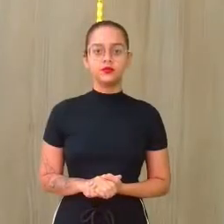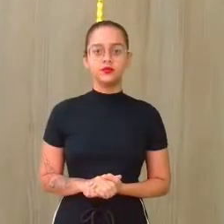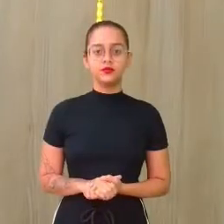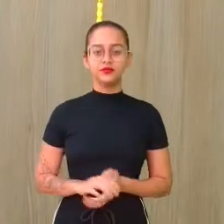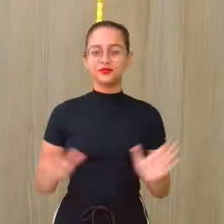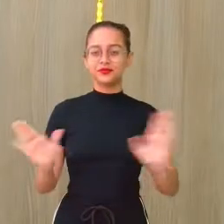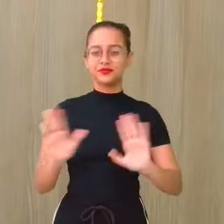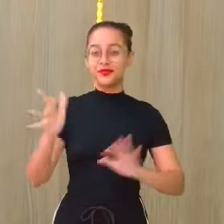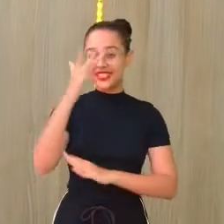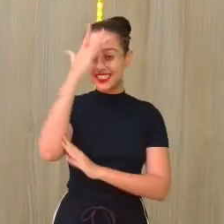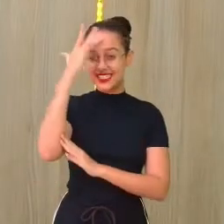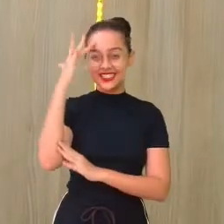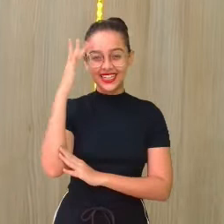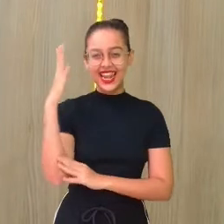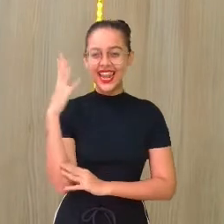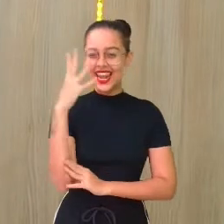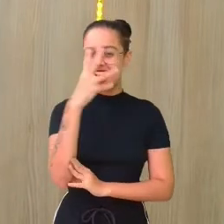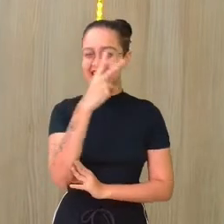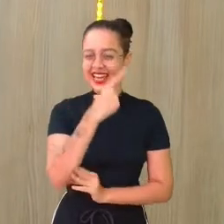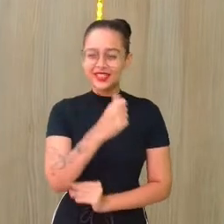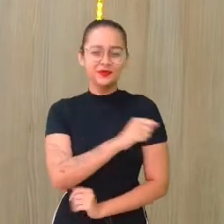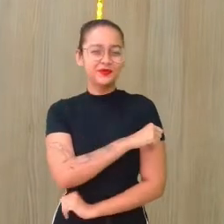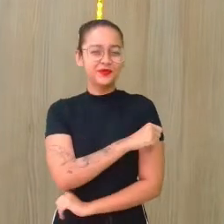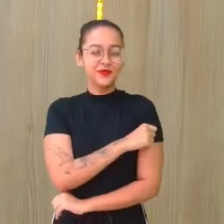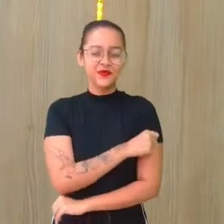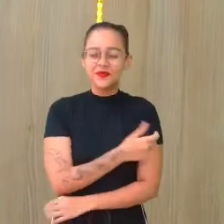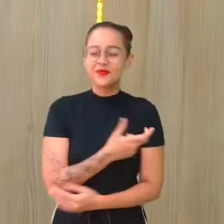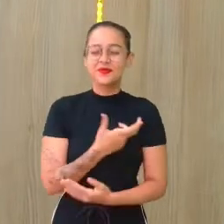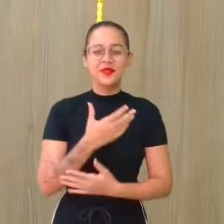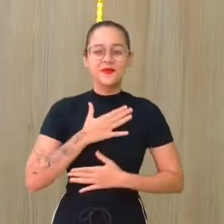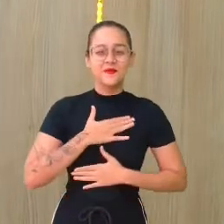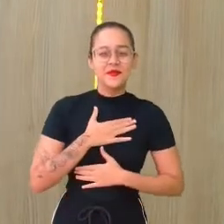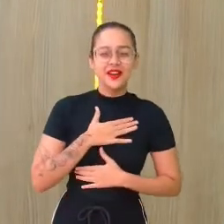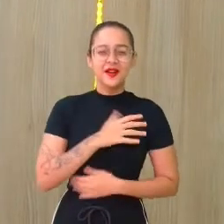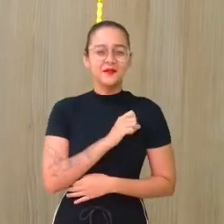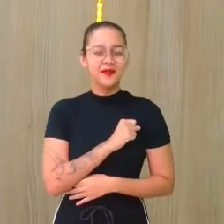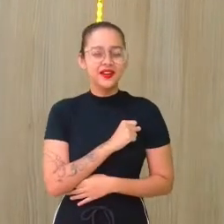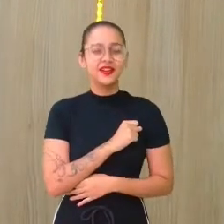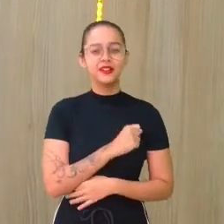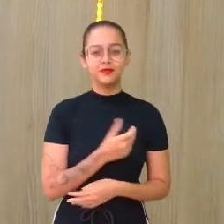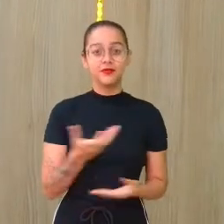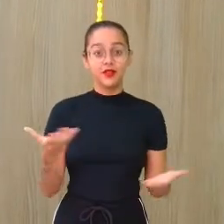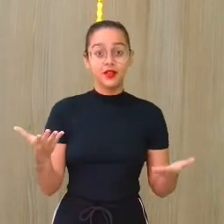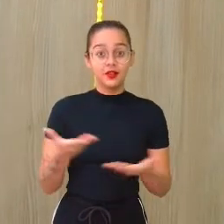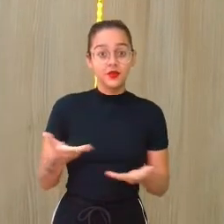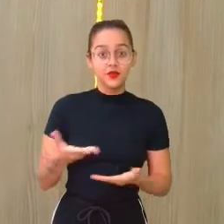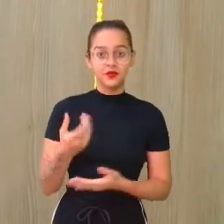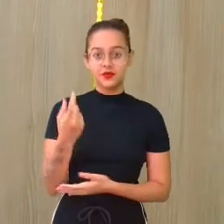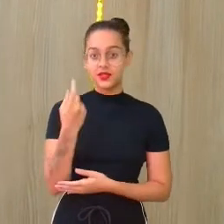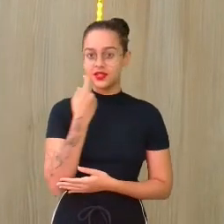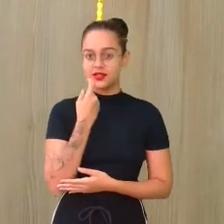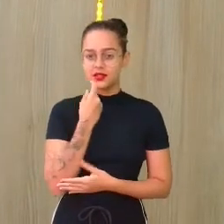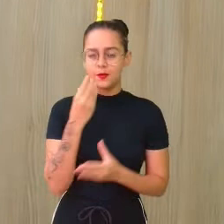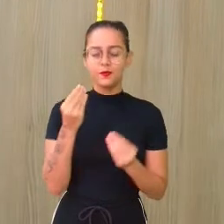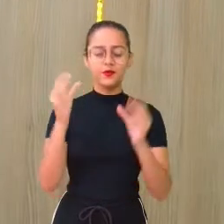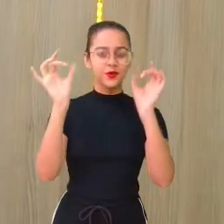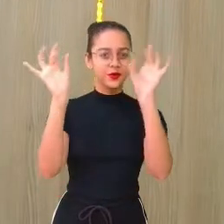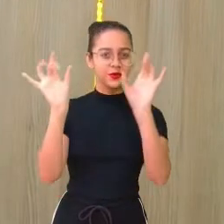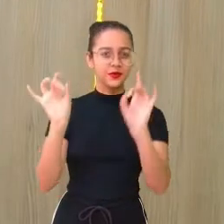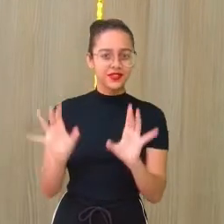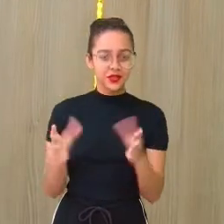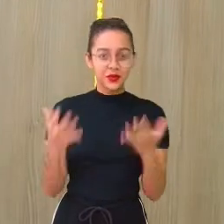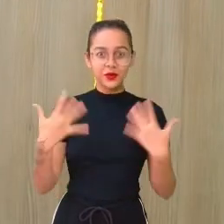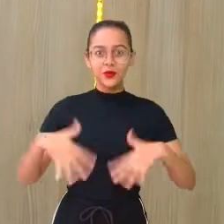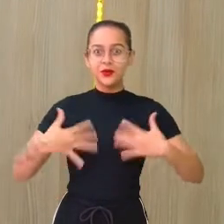Oi, gente linda, meus estudantes queridos. Estamos hoje numa sexta-feira muito